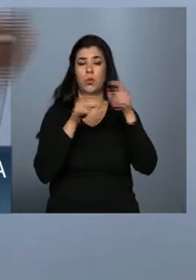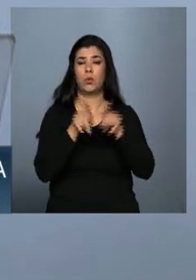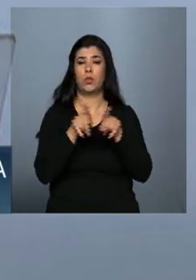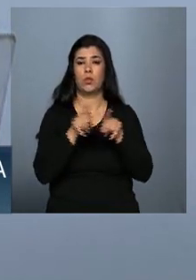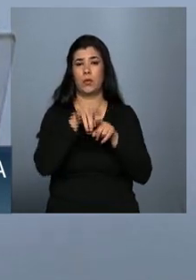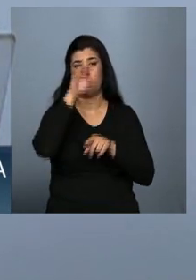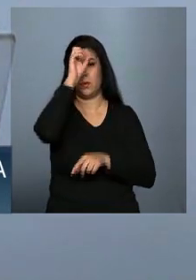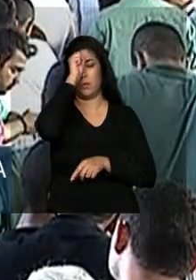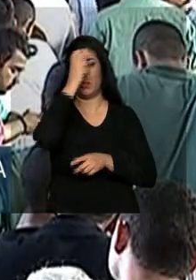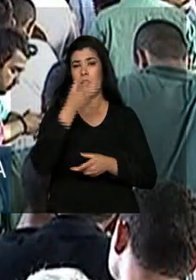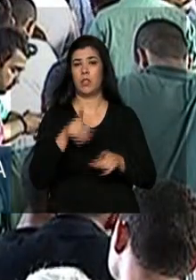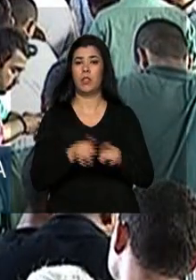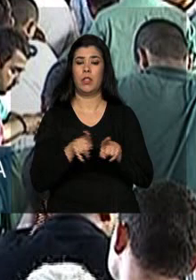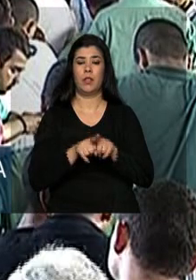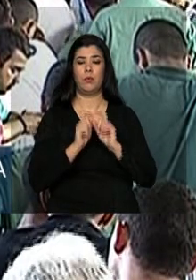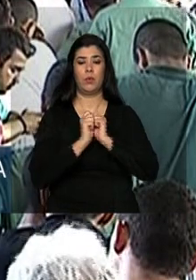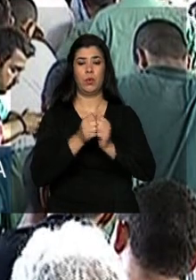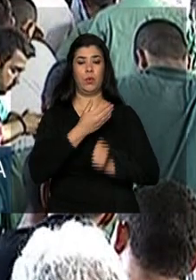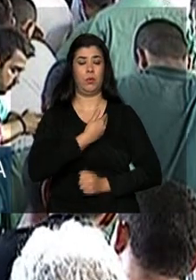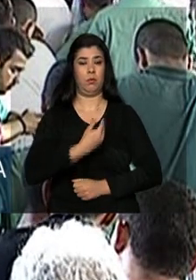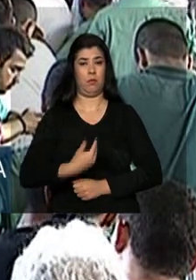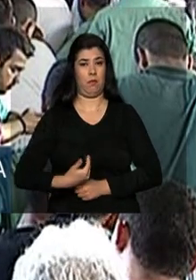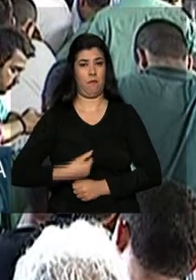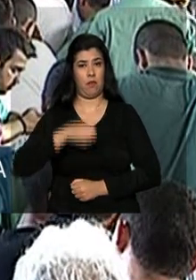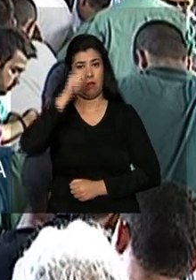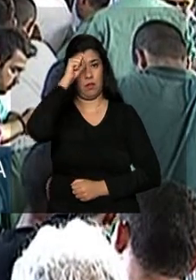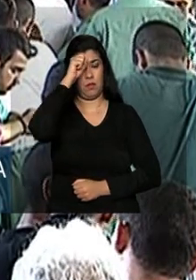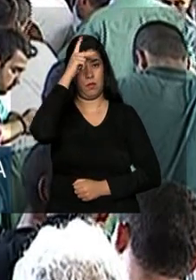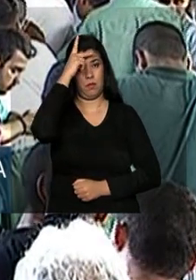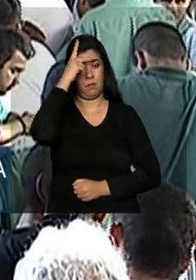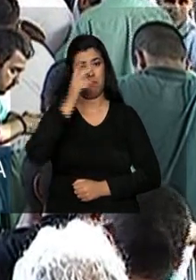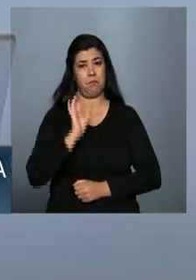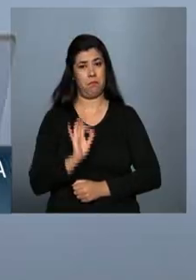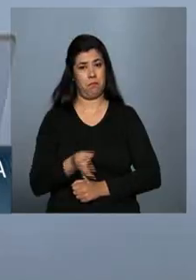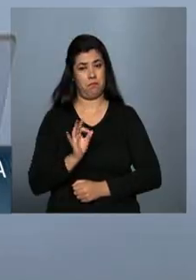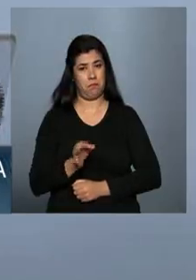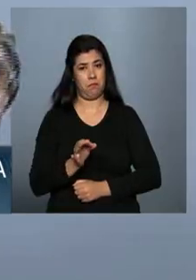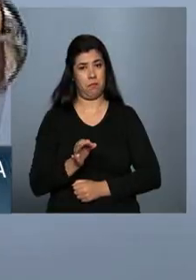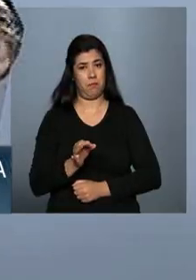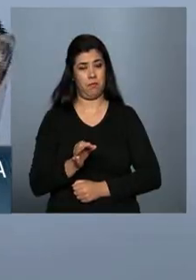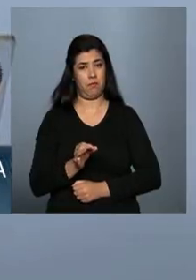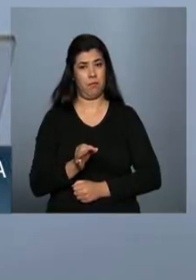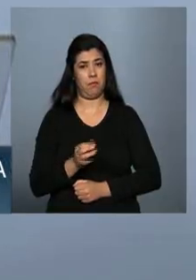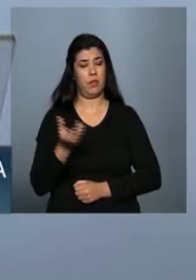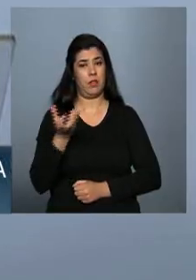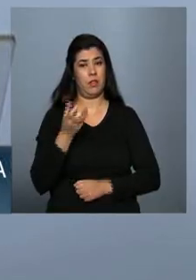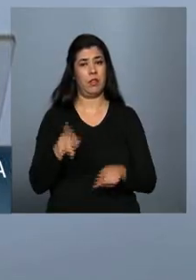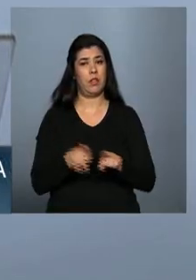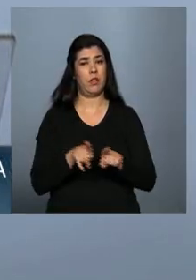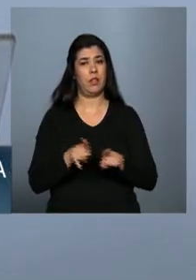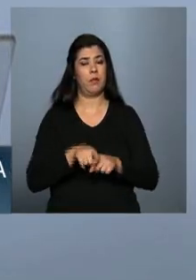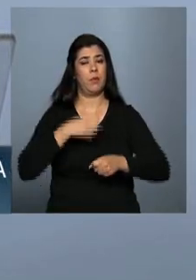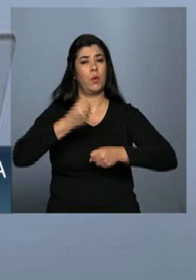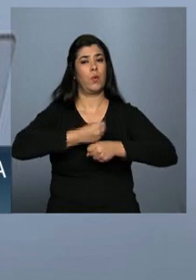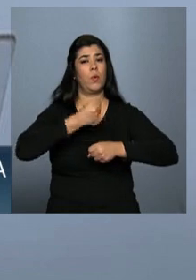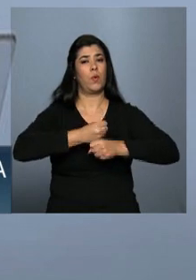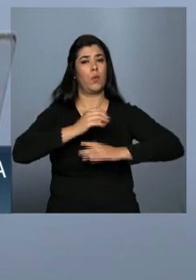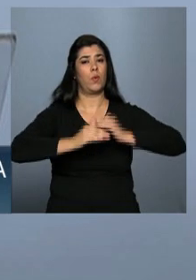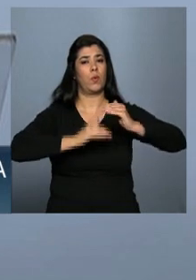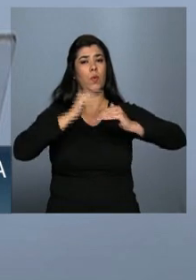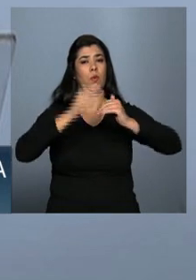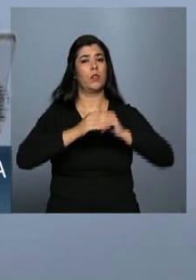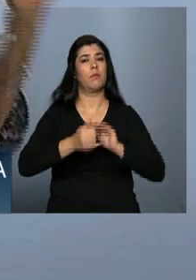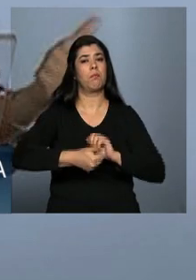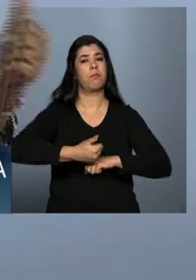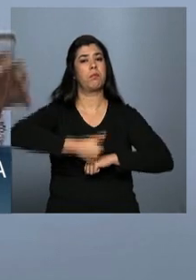aprenderam. Com os governadores e os prefeitos. E aí queremos construir um programa ainda